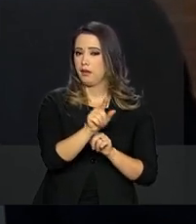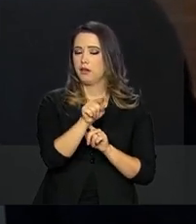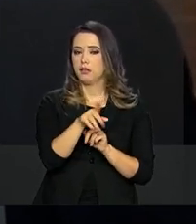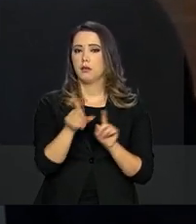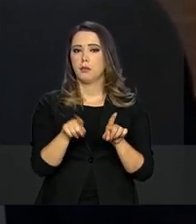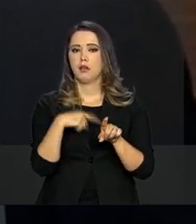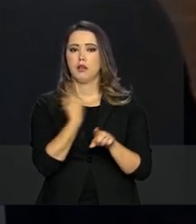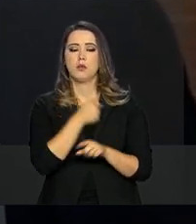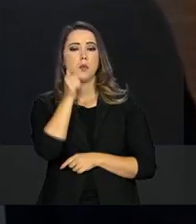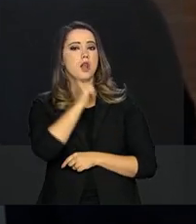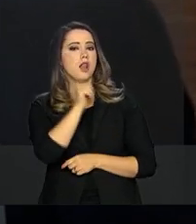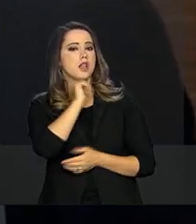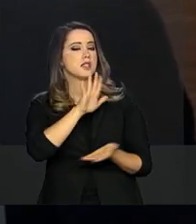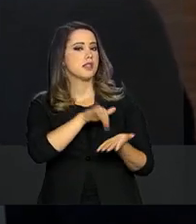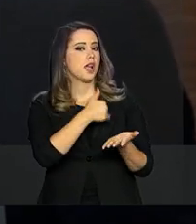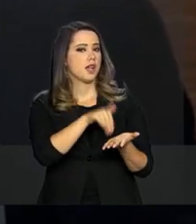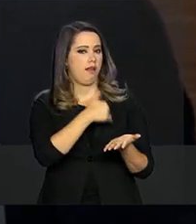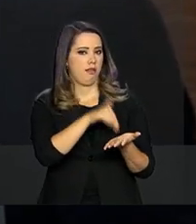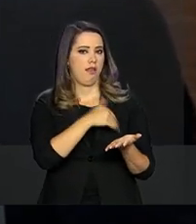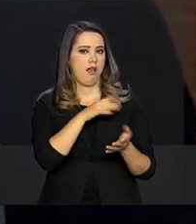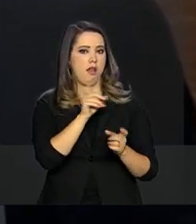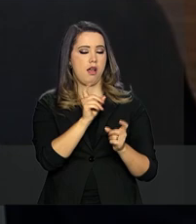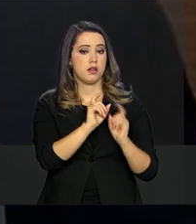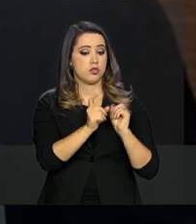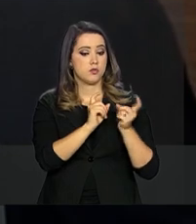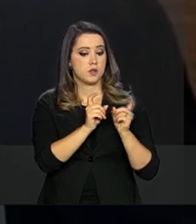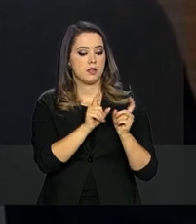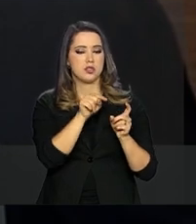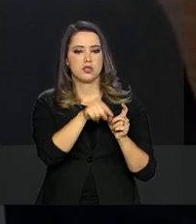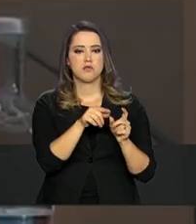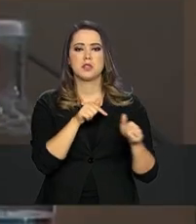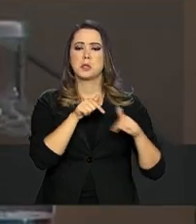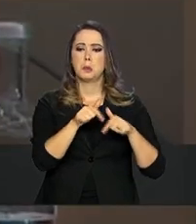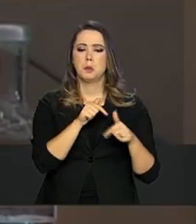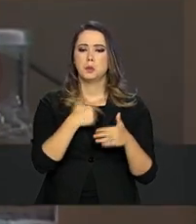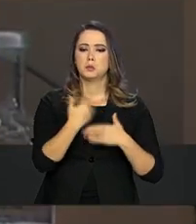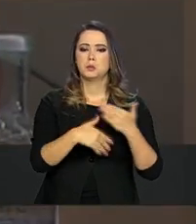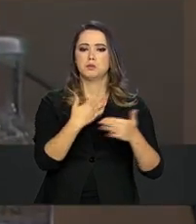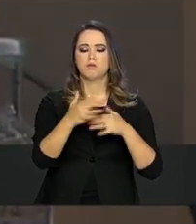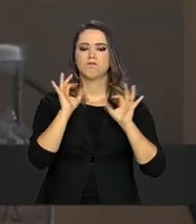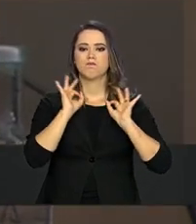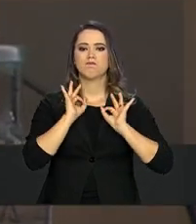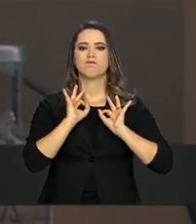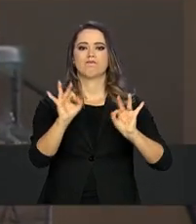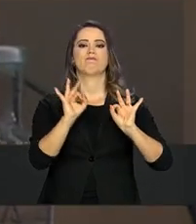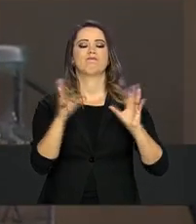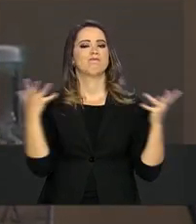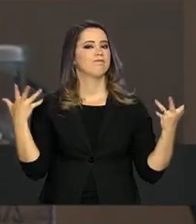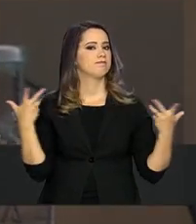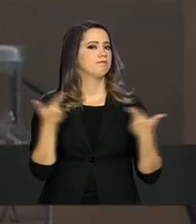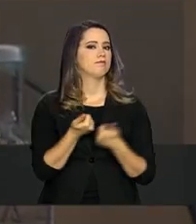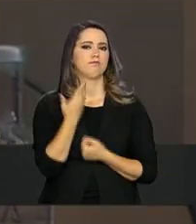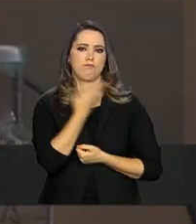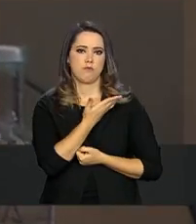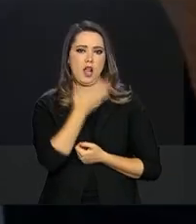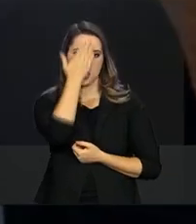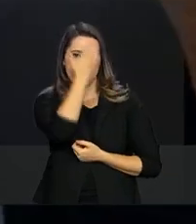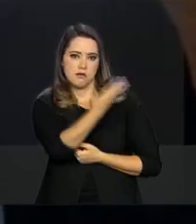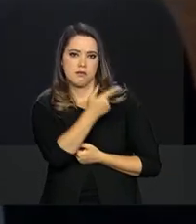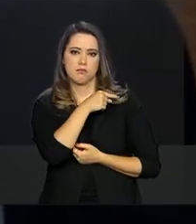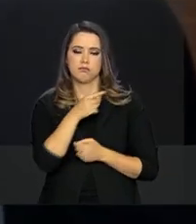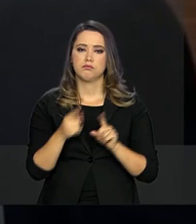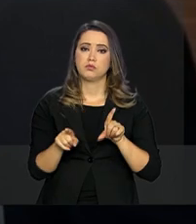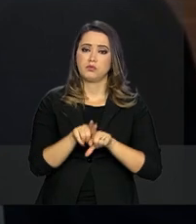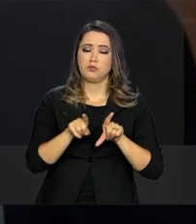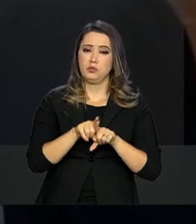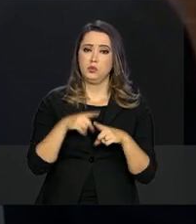senhora maria do carmo silveira que fez um trabalho de mão sobre mão uma trabalho uma competência extraordinária até porque